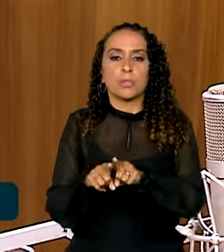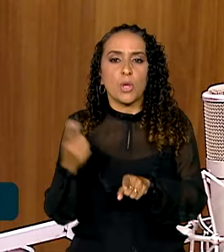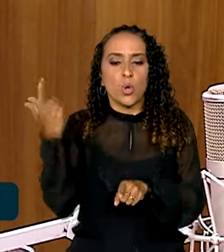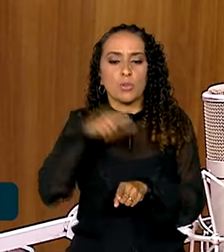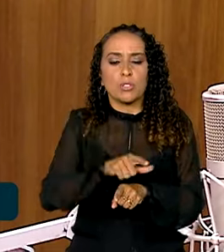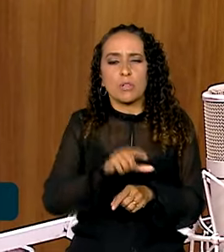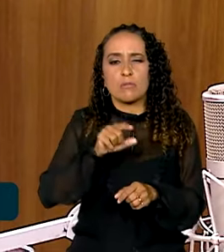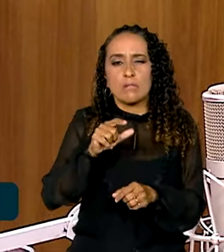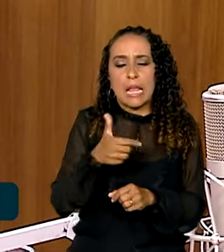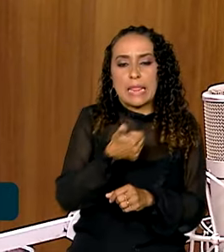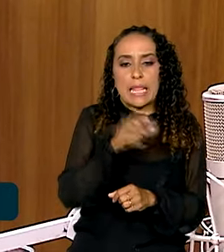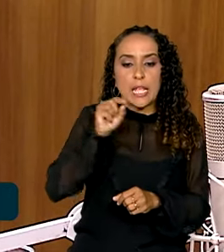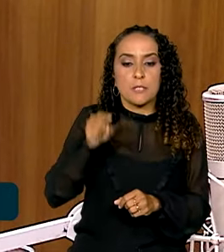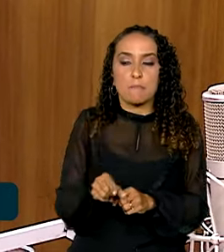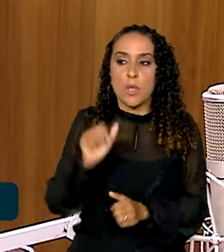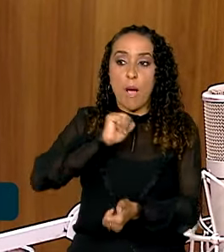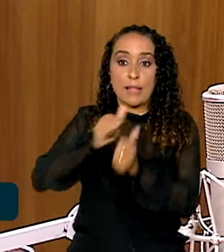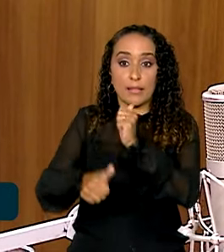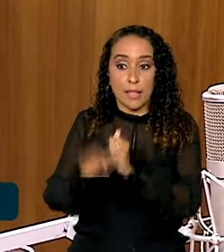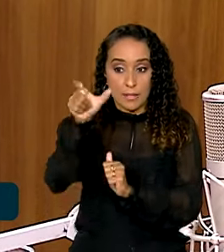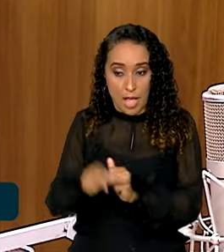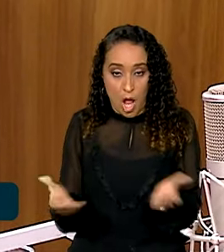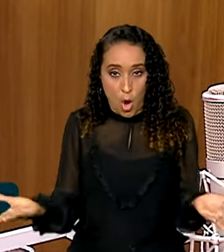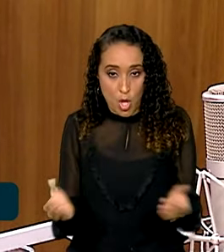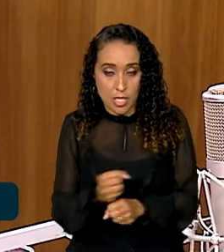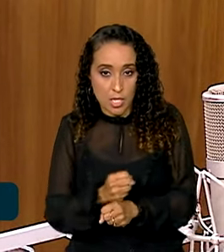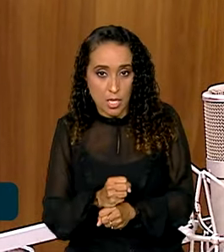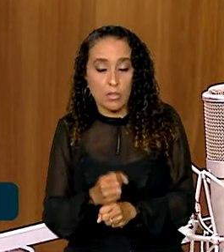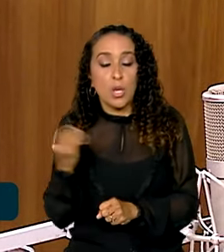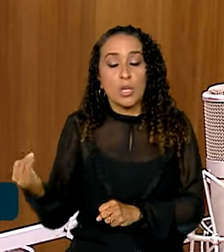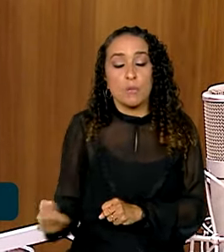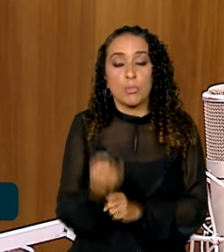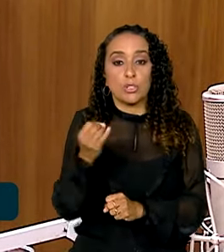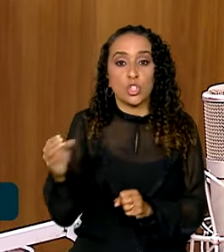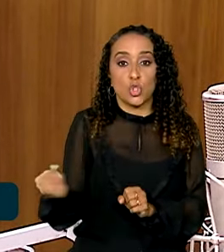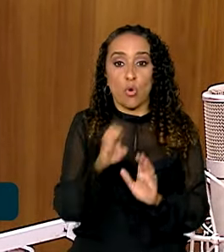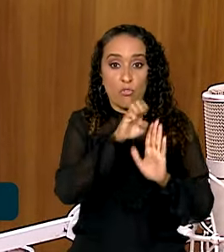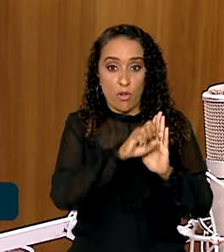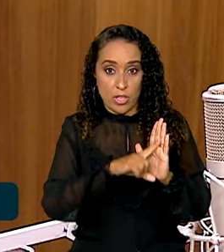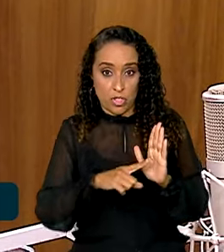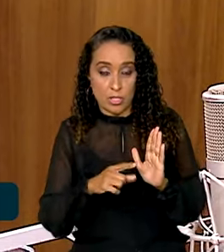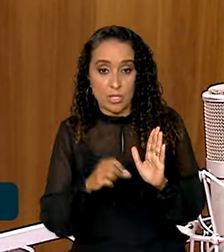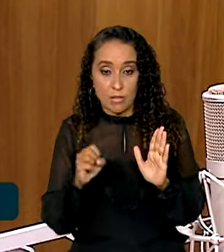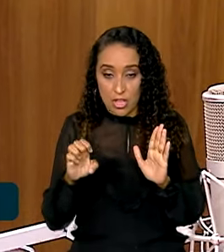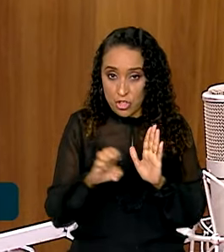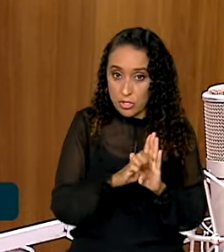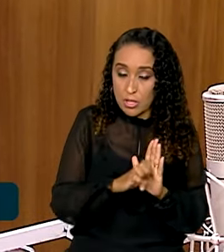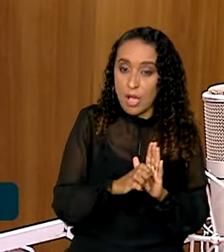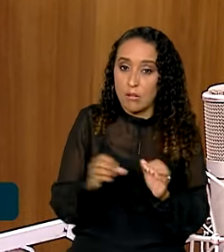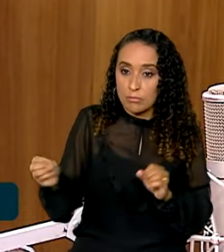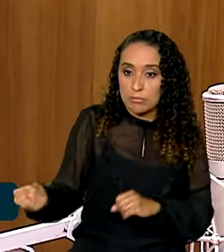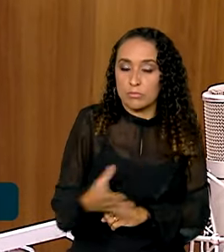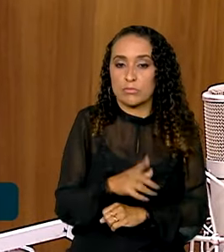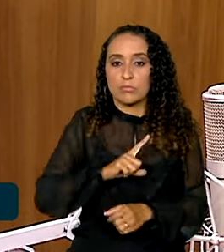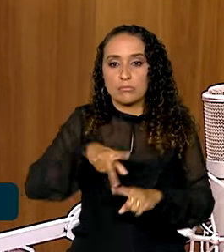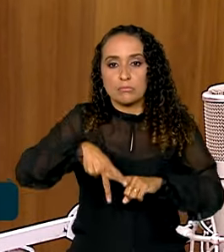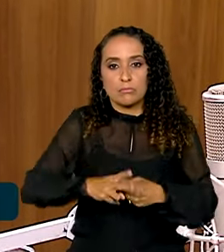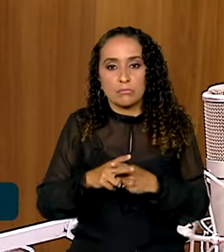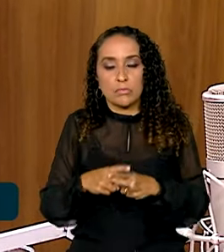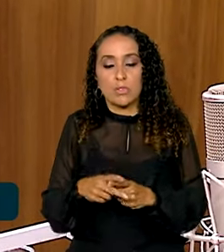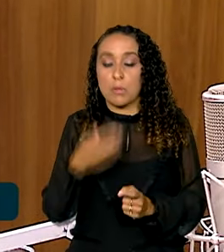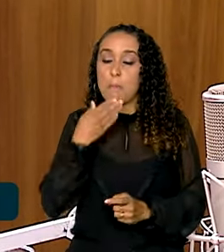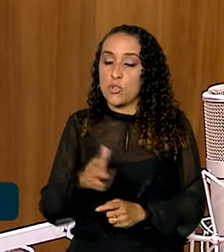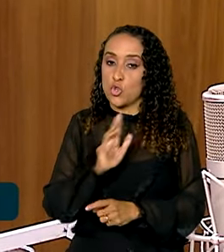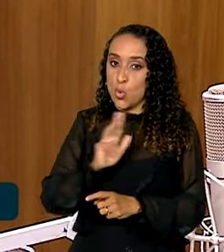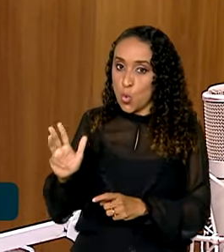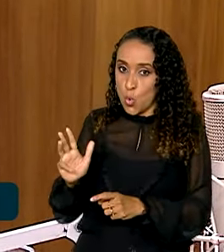ordem de 10 mil atletas beneficiados esse ano. É importante que no novo edital que foi lançado, nós tivemos uma atualização a pedido do presidente